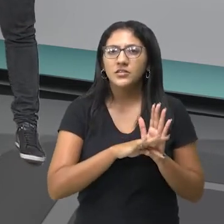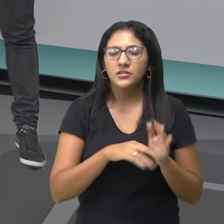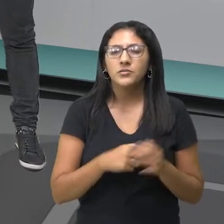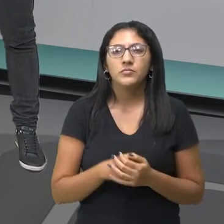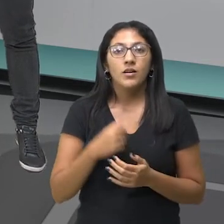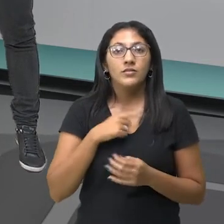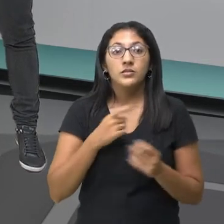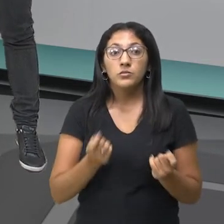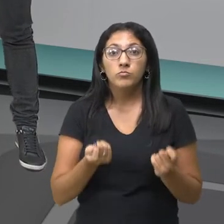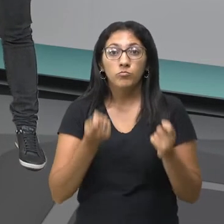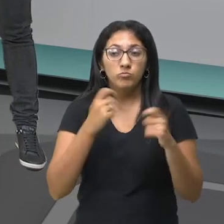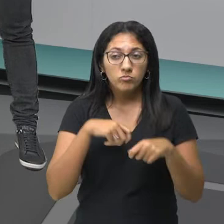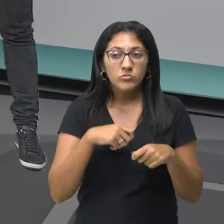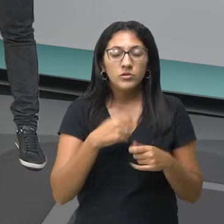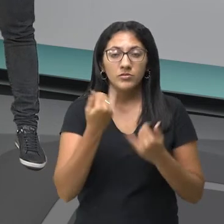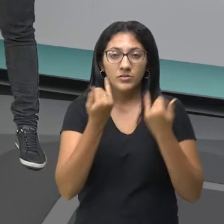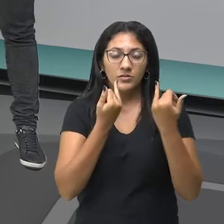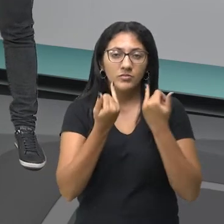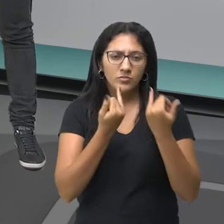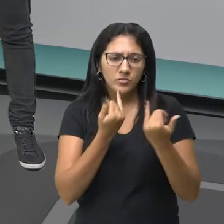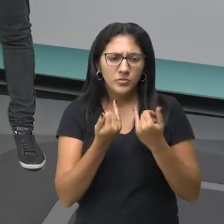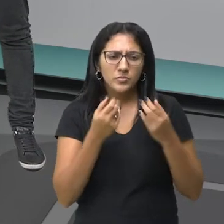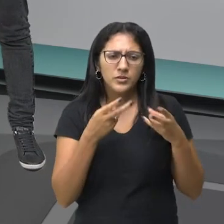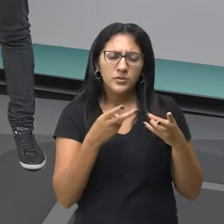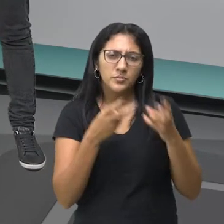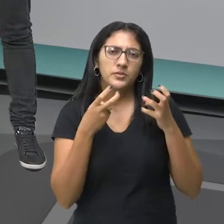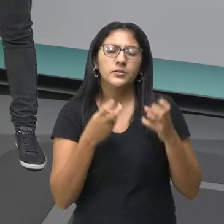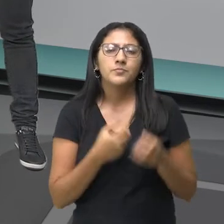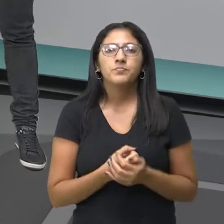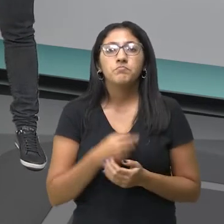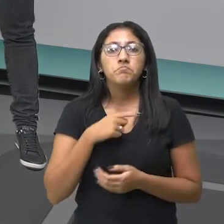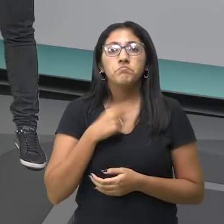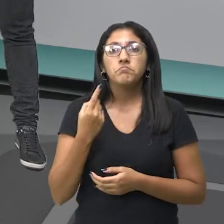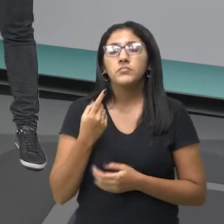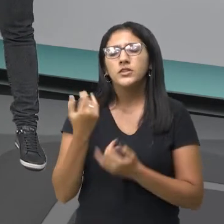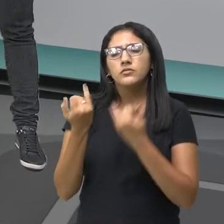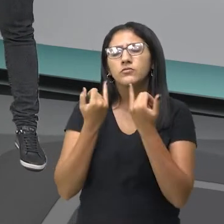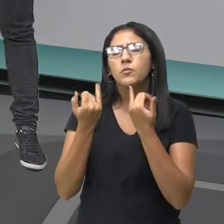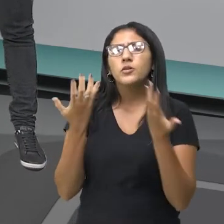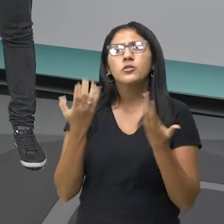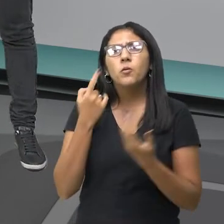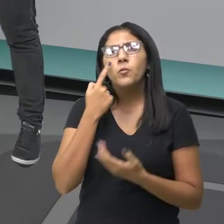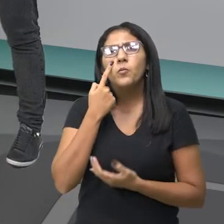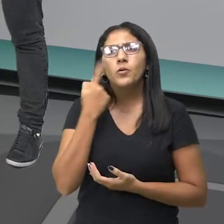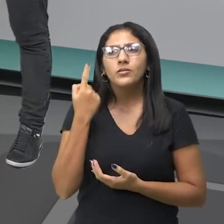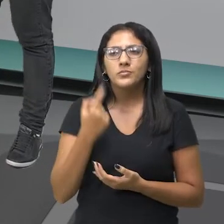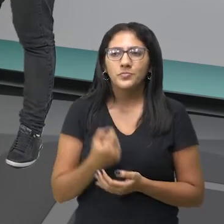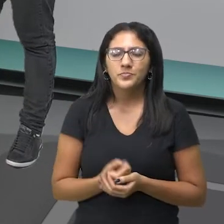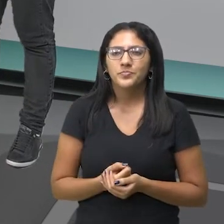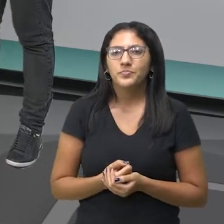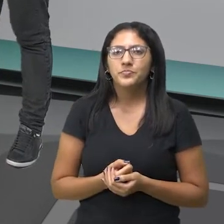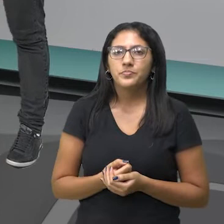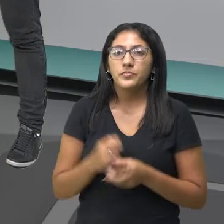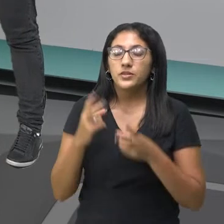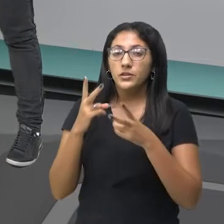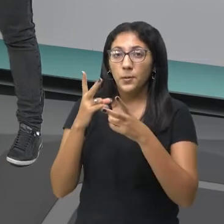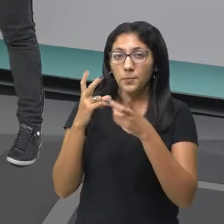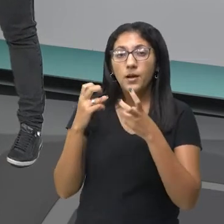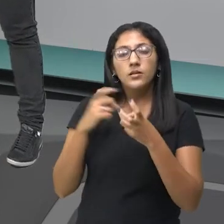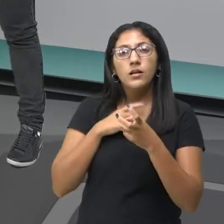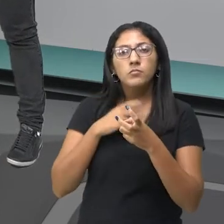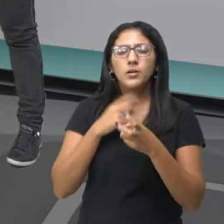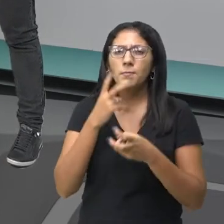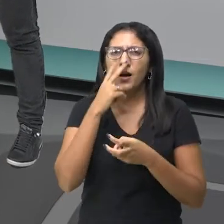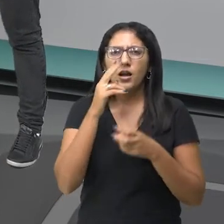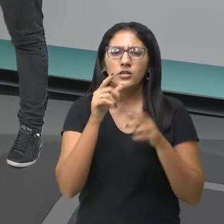vão poder observar aqui, olha só, uma notícia. E que notícia é essa? Observem que aqui o texto é uma página como se